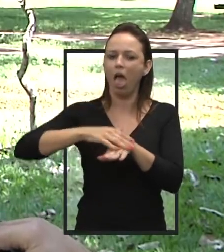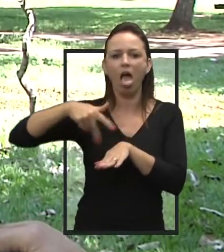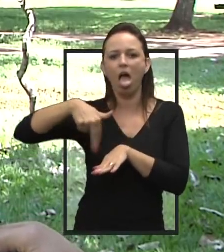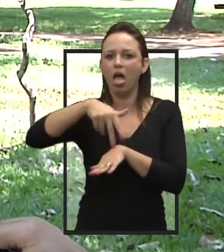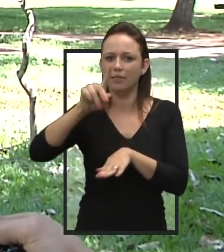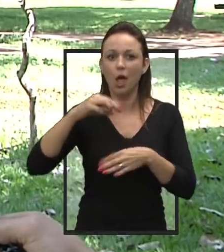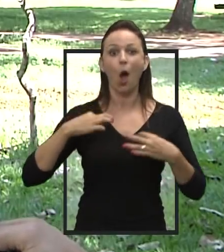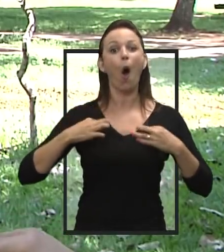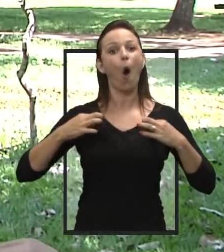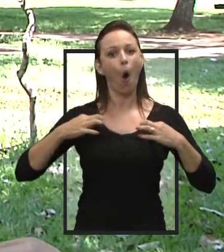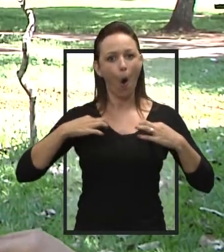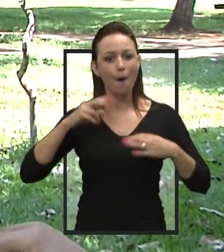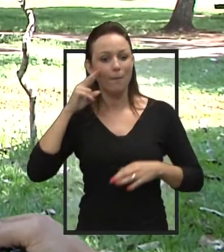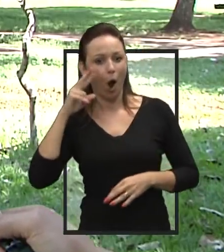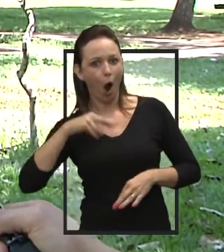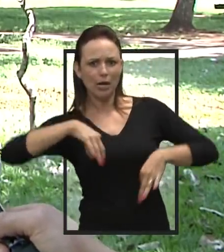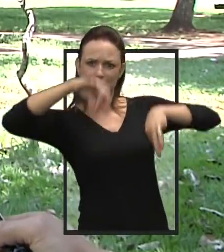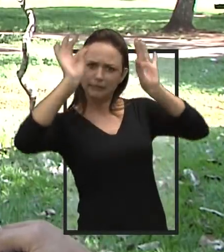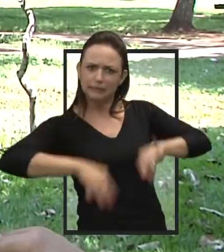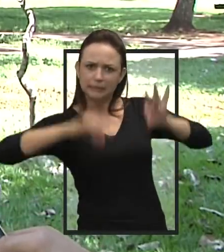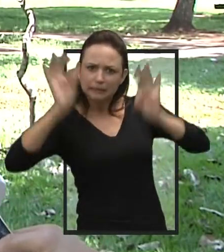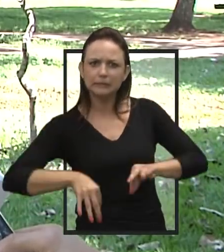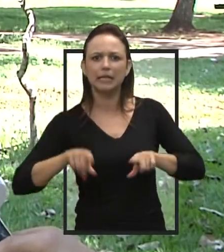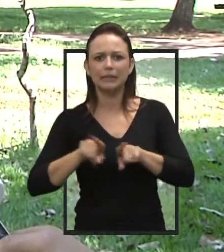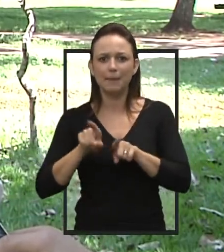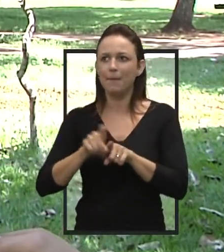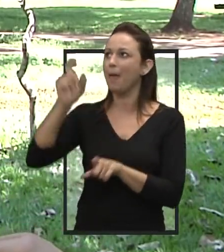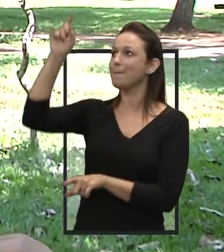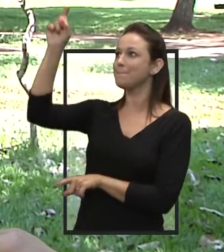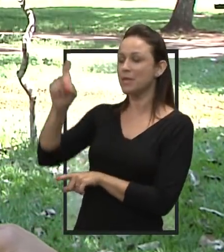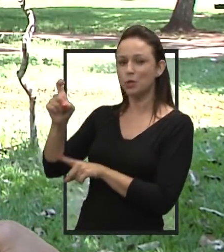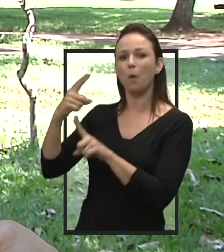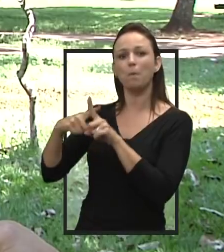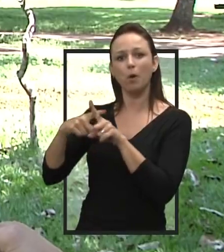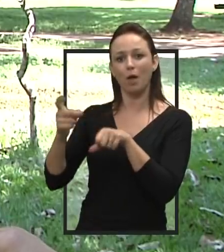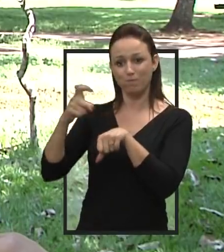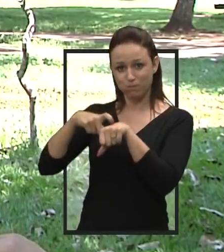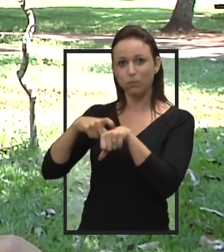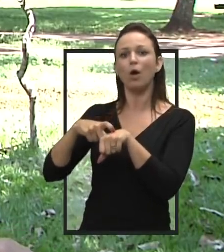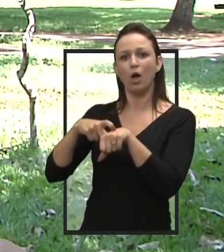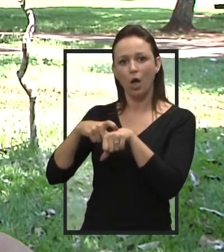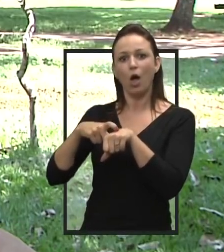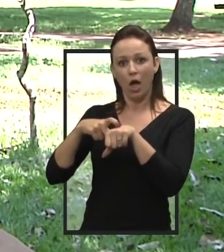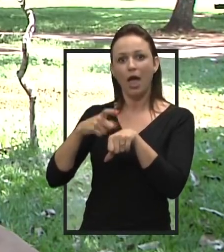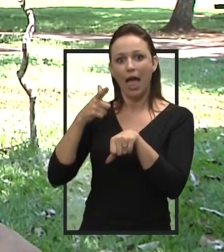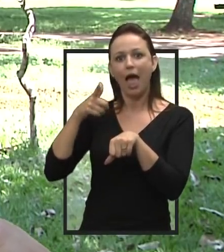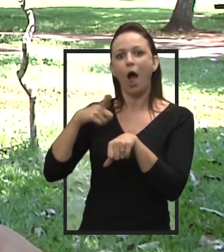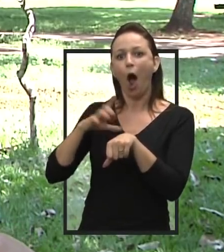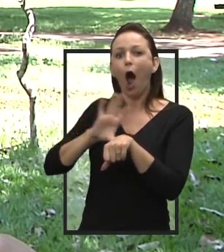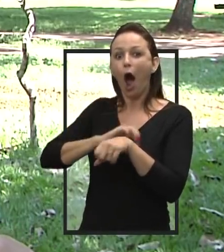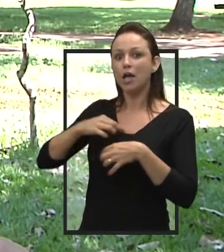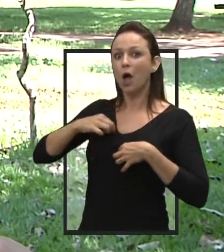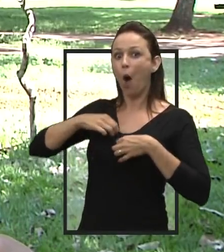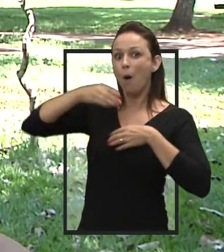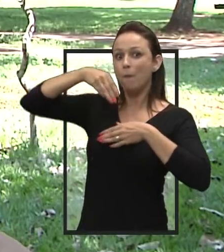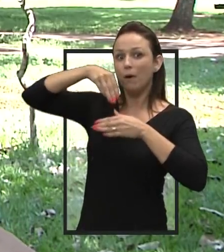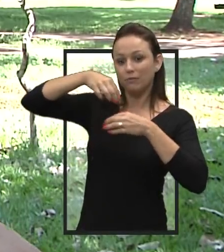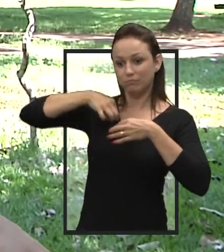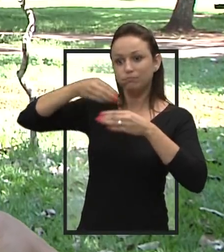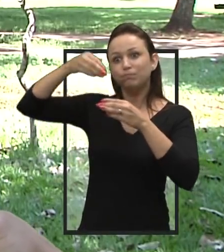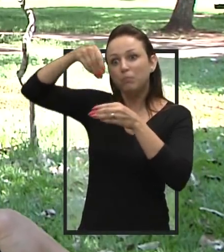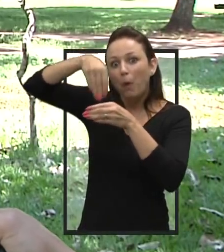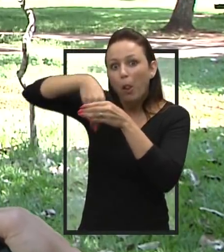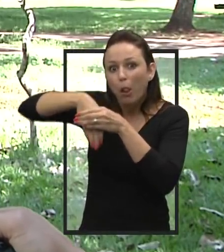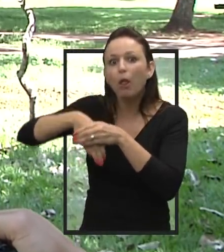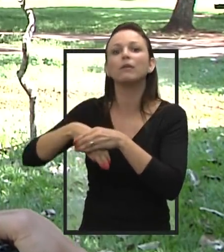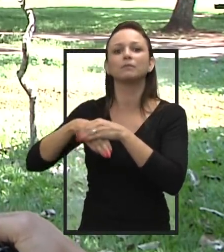antes de vestir, principalmente se ela estiver no chão ou se ela estiver pendurada na parede, porque, como eu falei, ele entra na roupa e aí, a hora